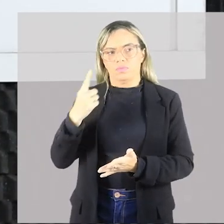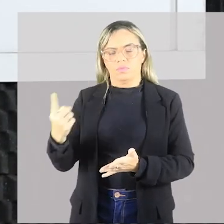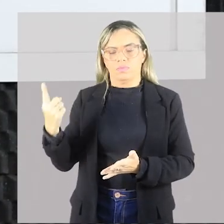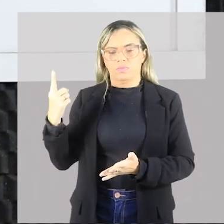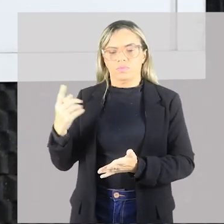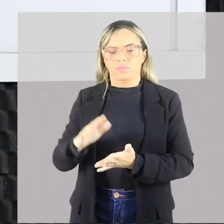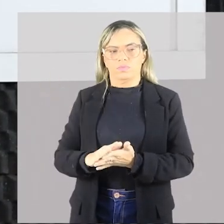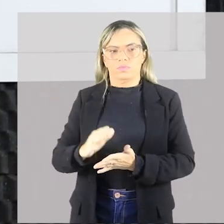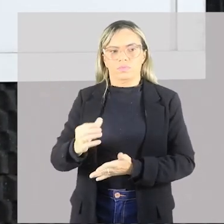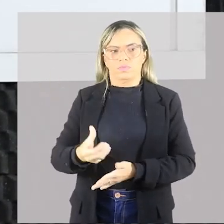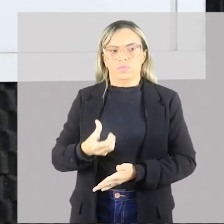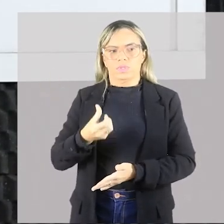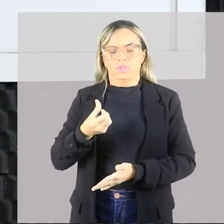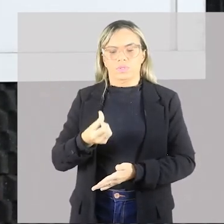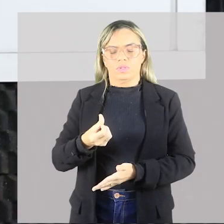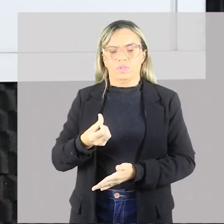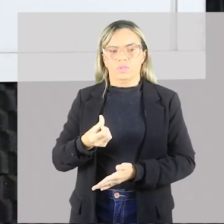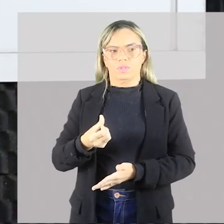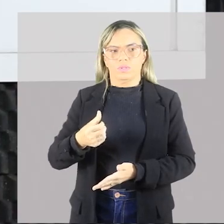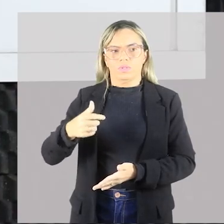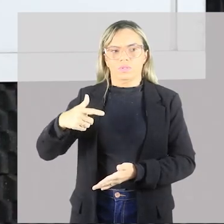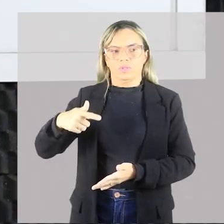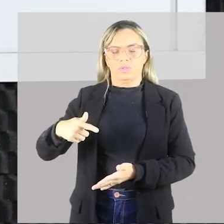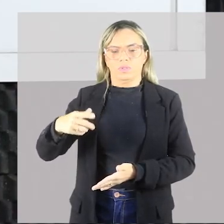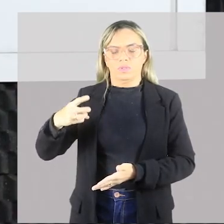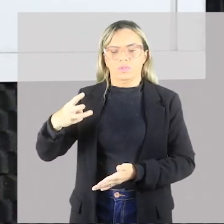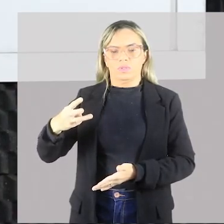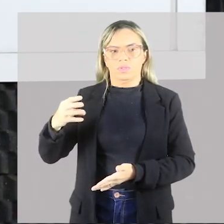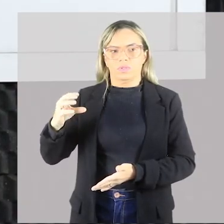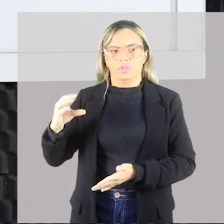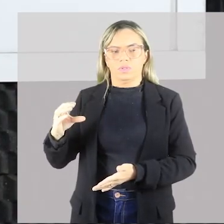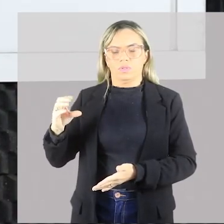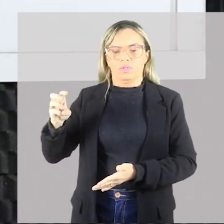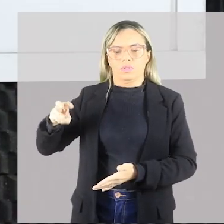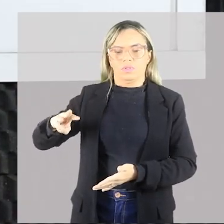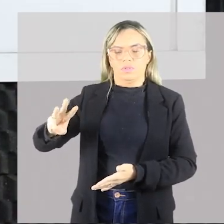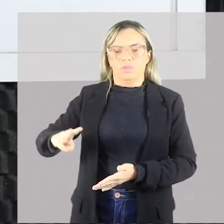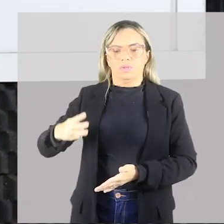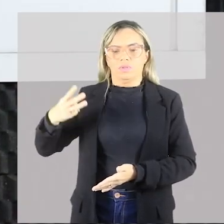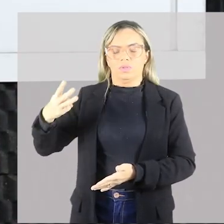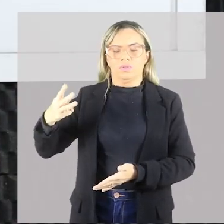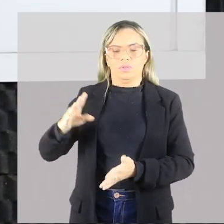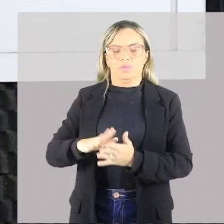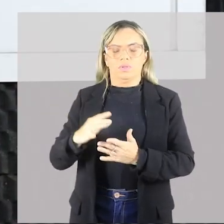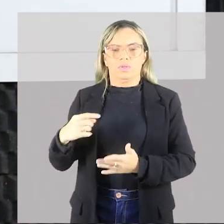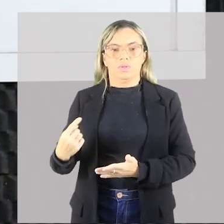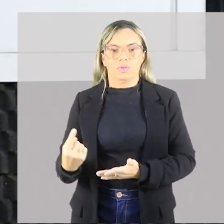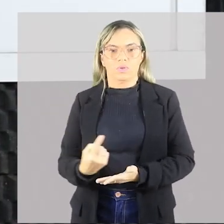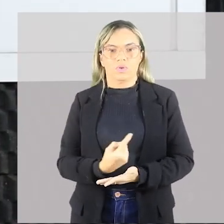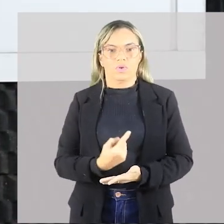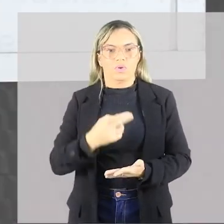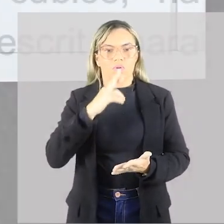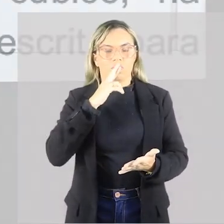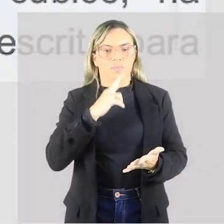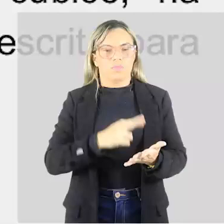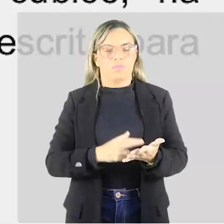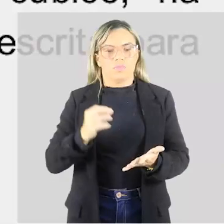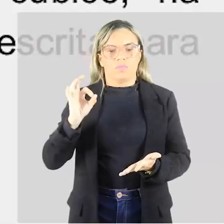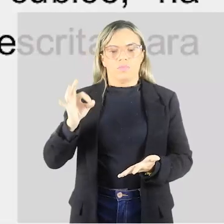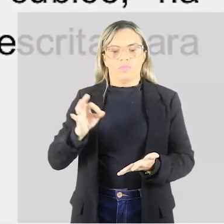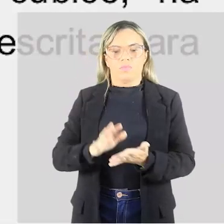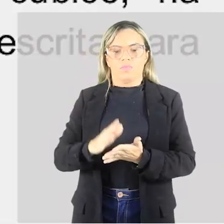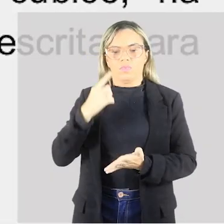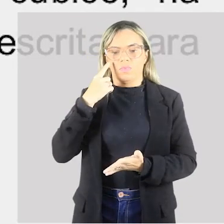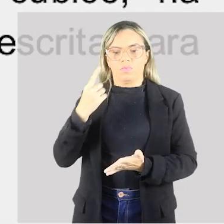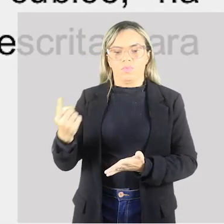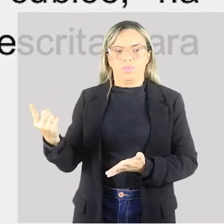673 centímetros cúbicos. Certo? Então, nossa resposta correta para essa